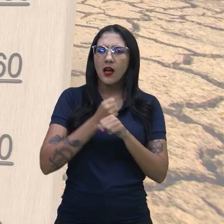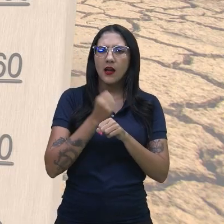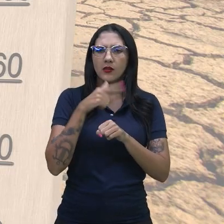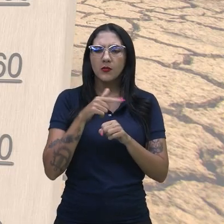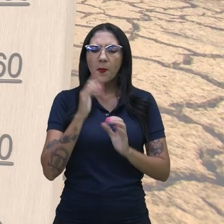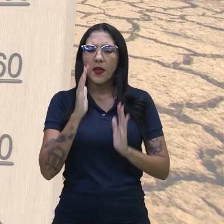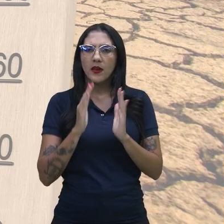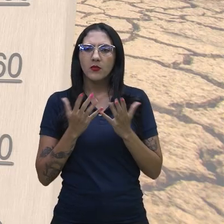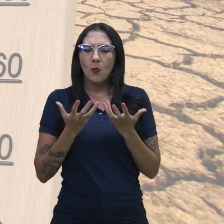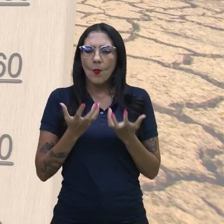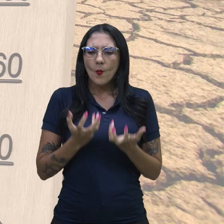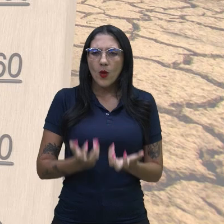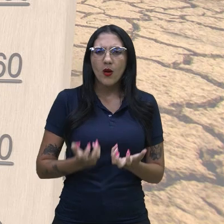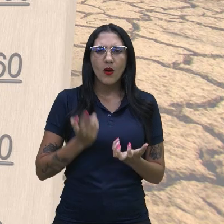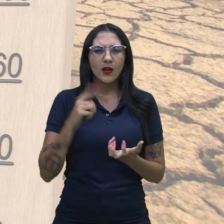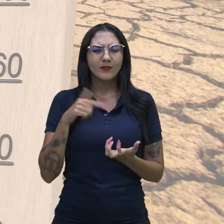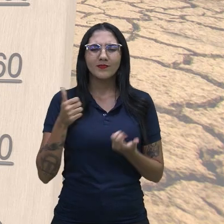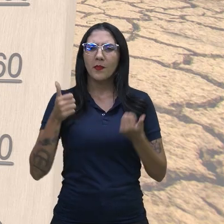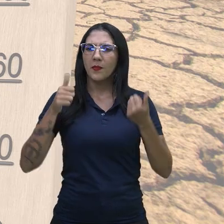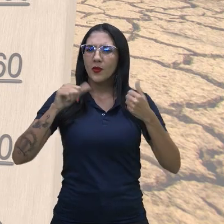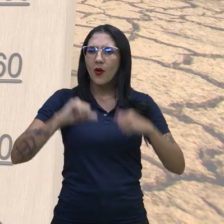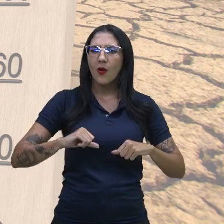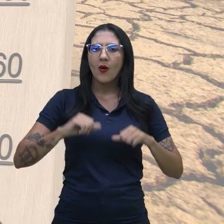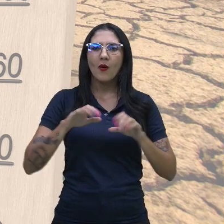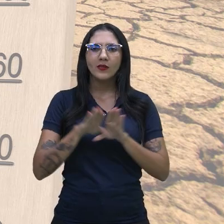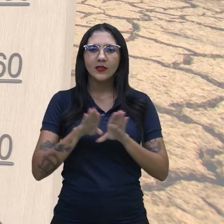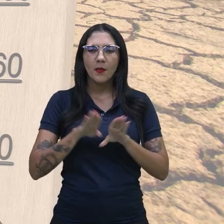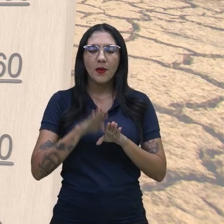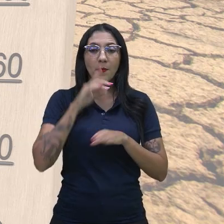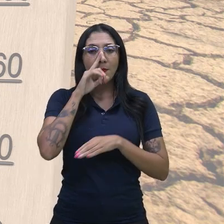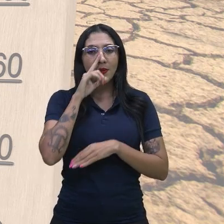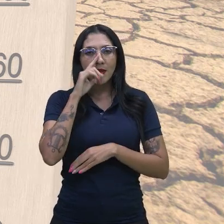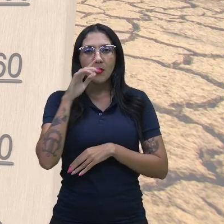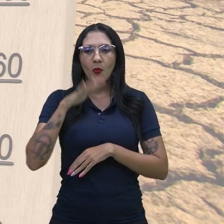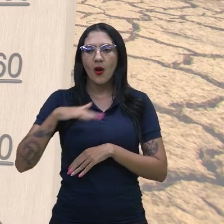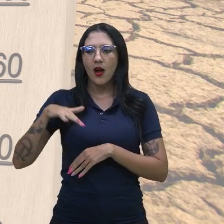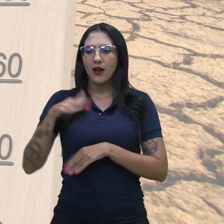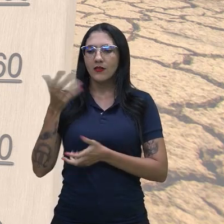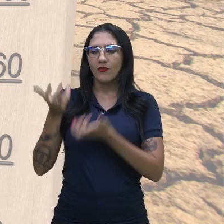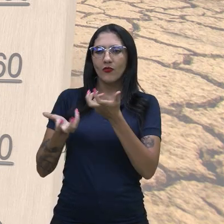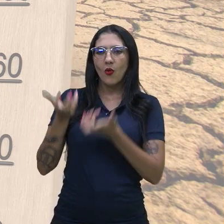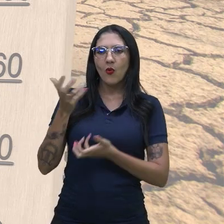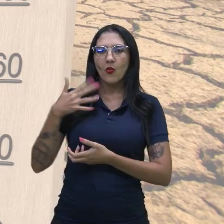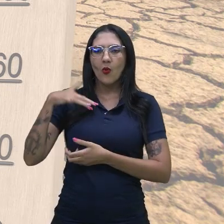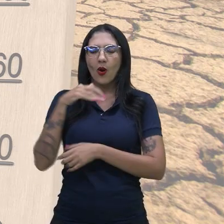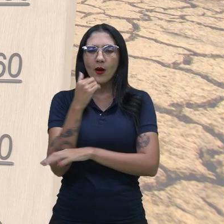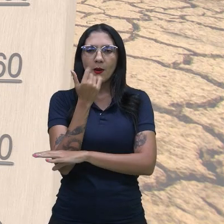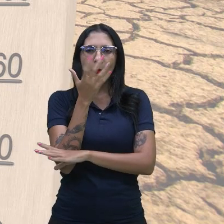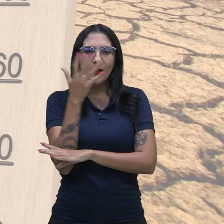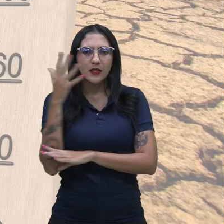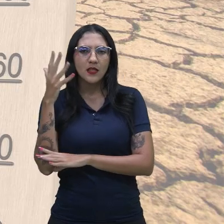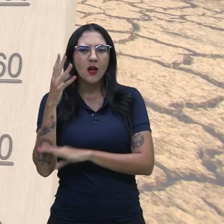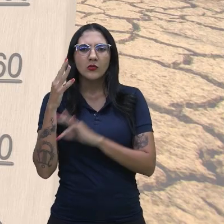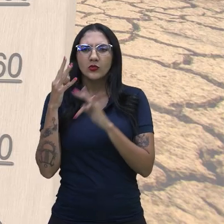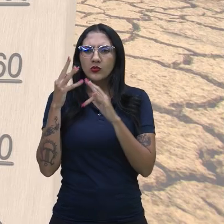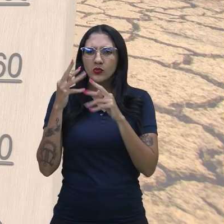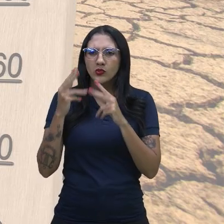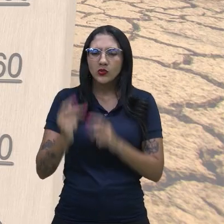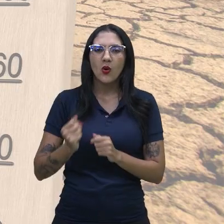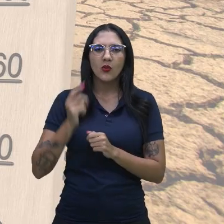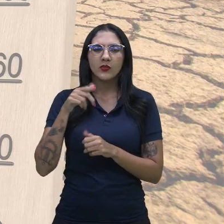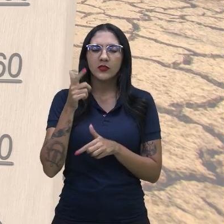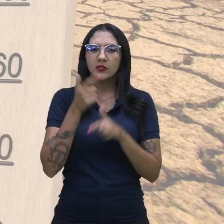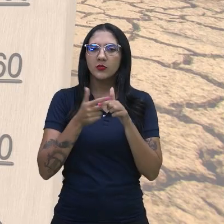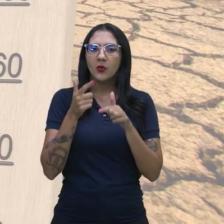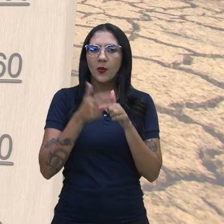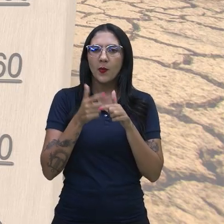mais severa, o risco dos incêndios florestais, né, esses problemas ambientais, essas questões